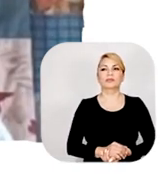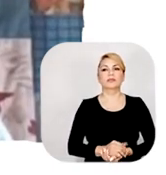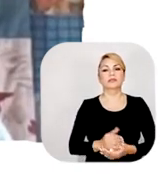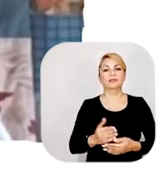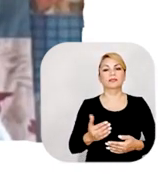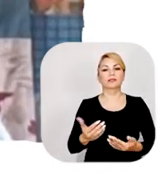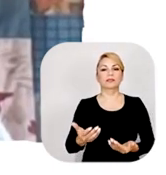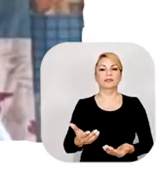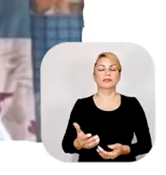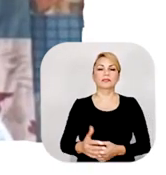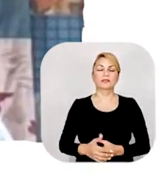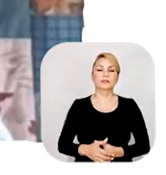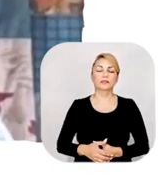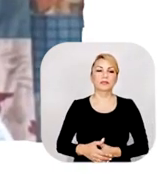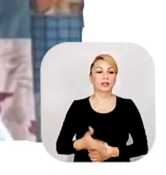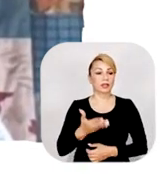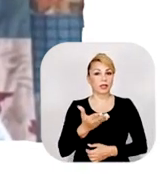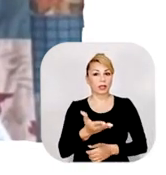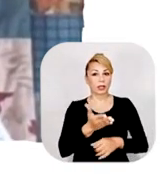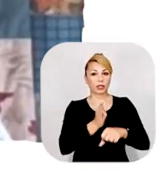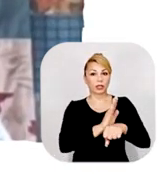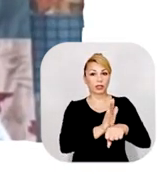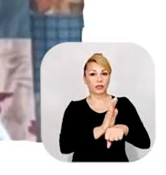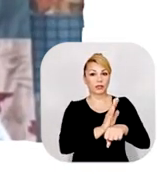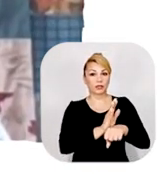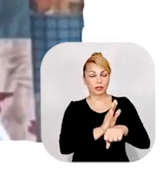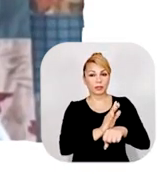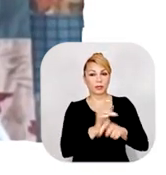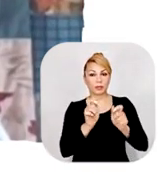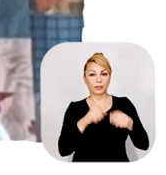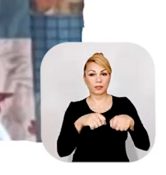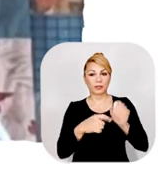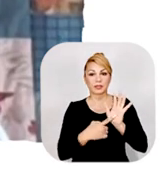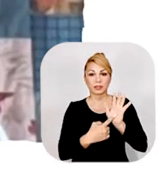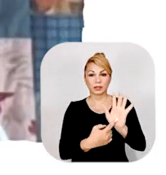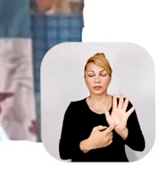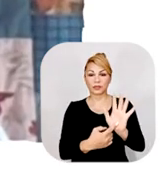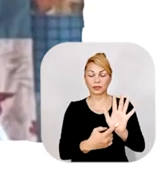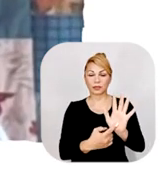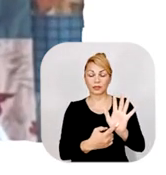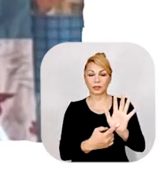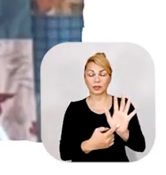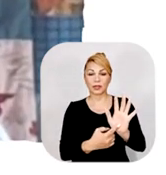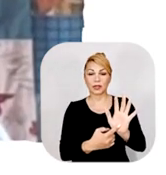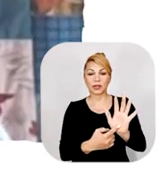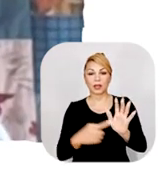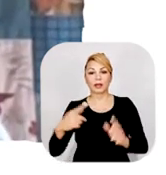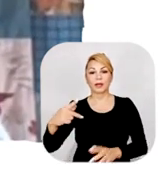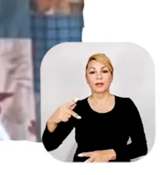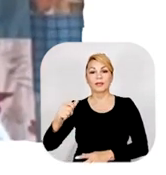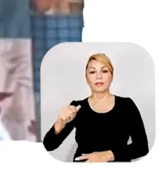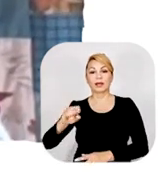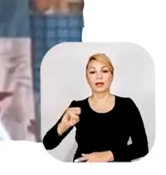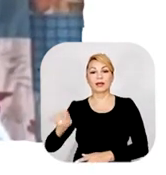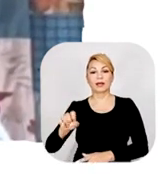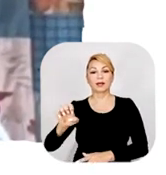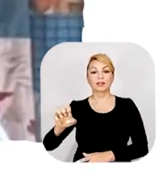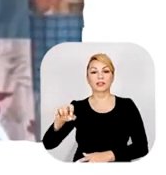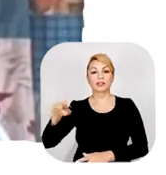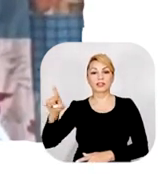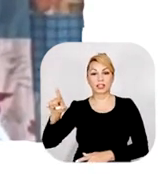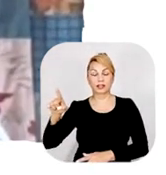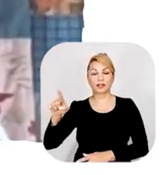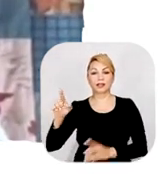Então, no filme, dá para ver o pajé fazendo o trabalho dele, dá para ver o